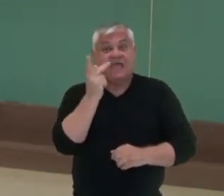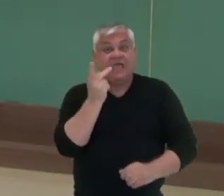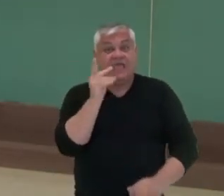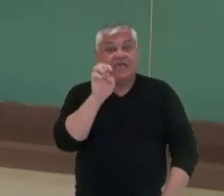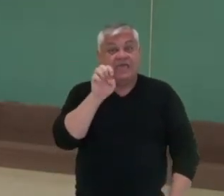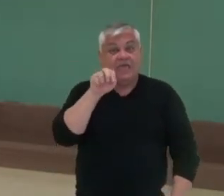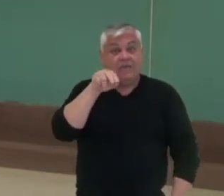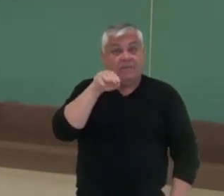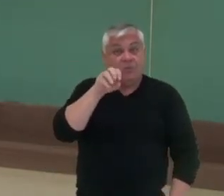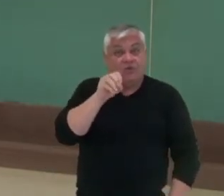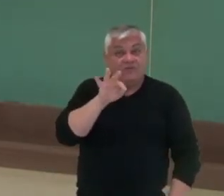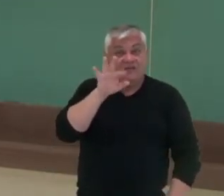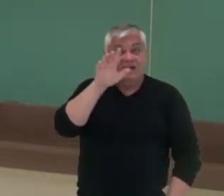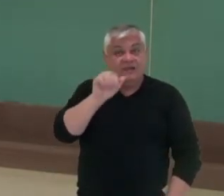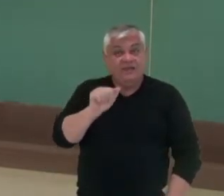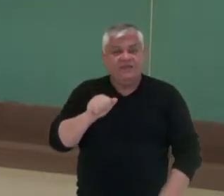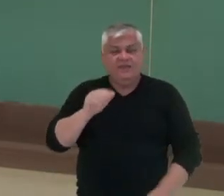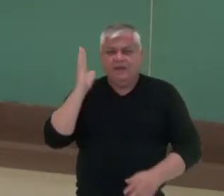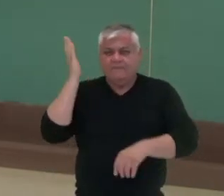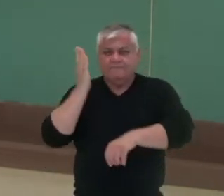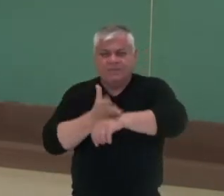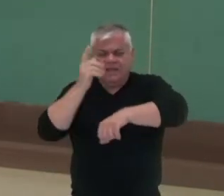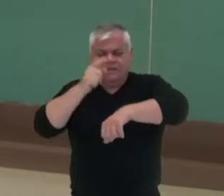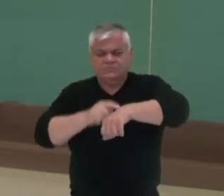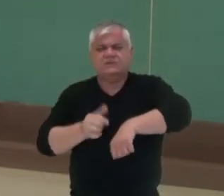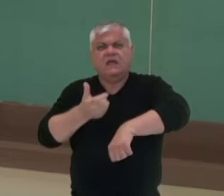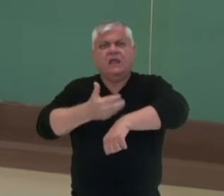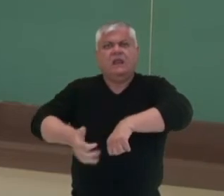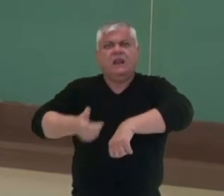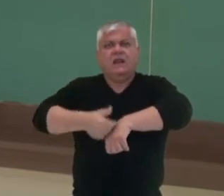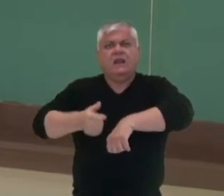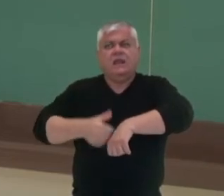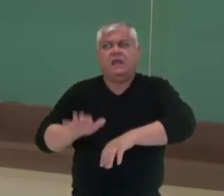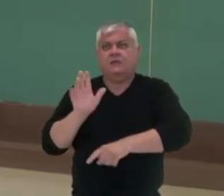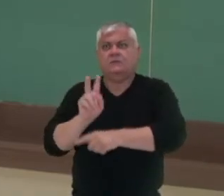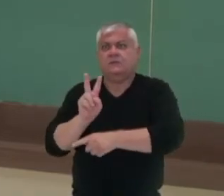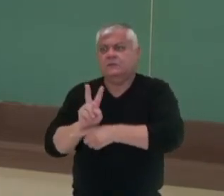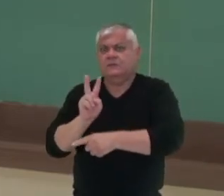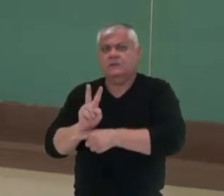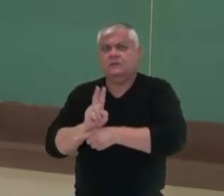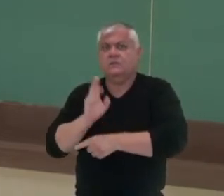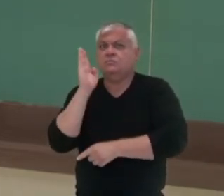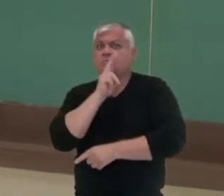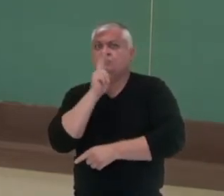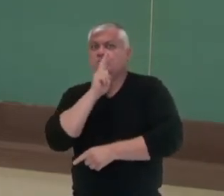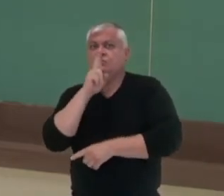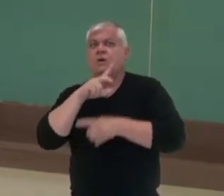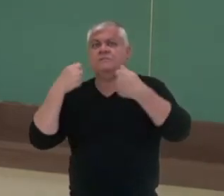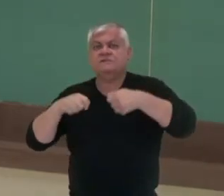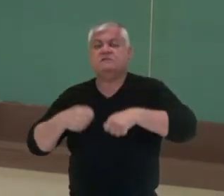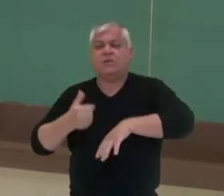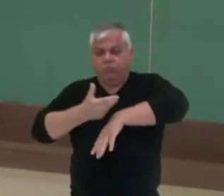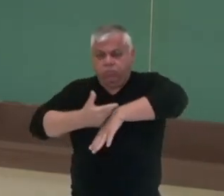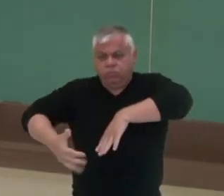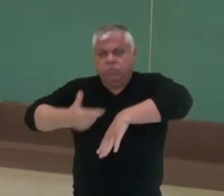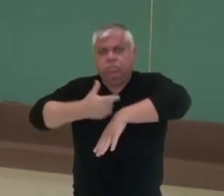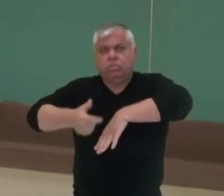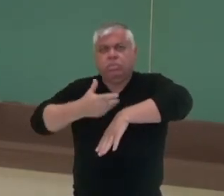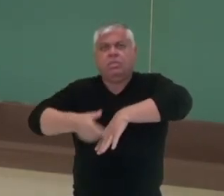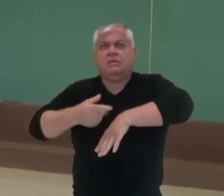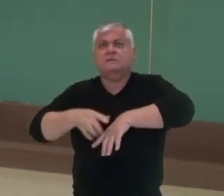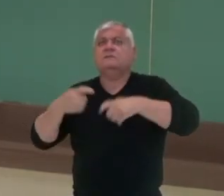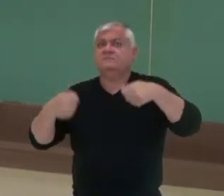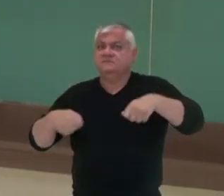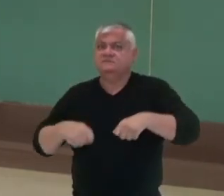ela cai, ela tem um corte, por exemplo, ela requer um pouco mais de atenção, porque o sangue vai coagular